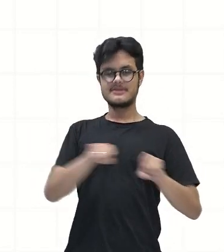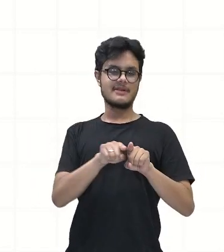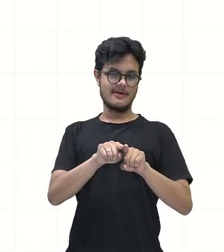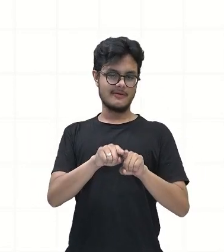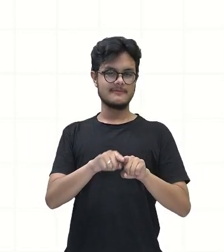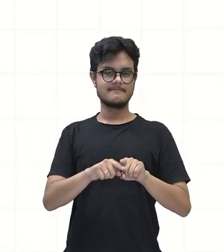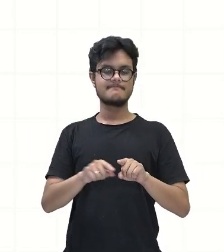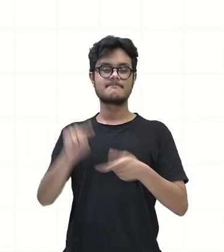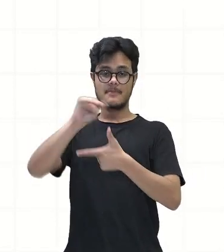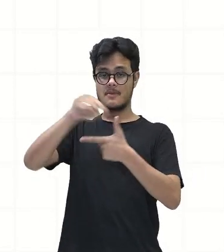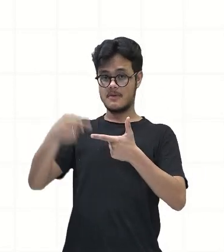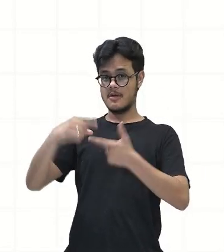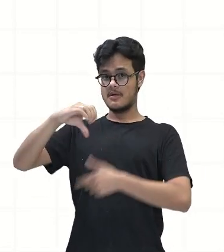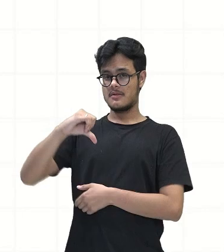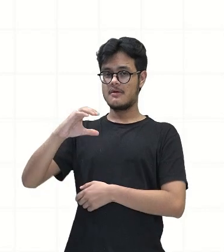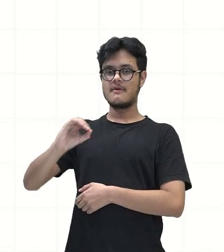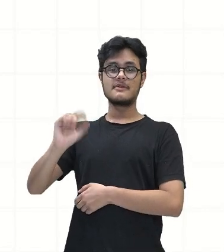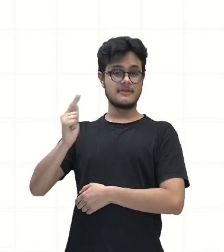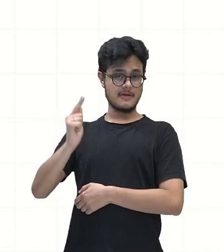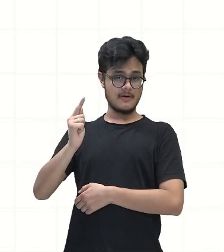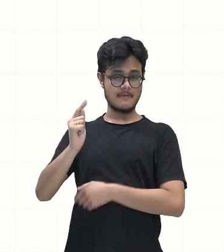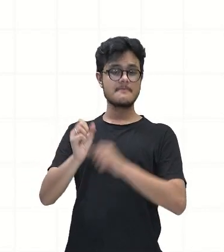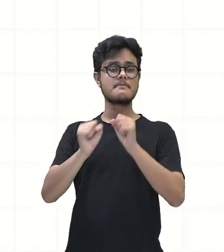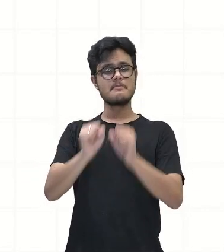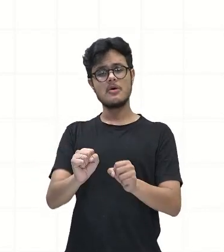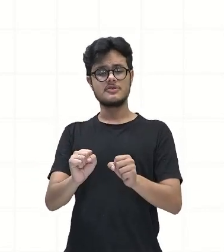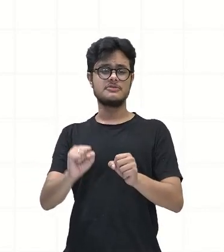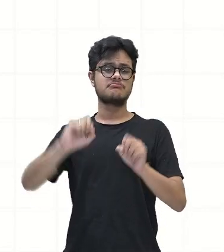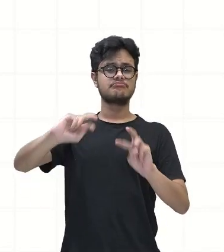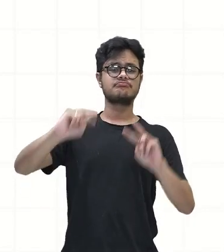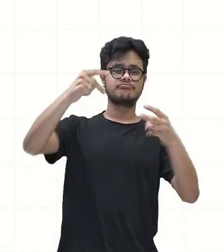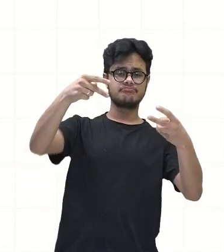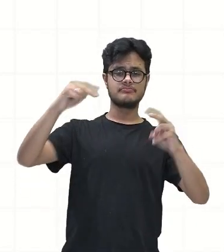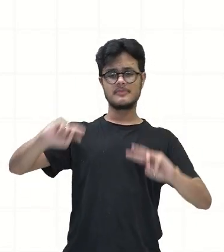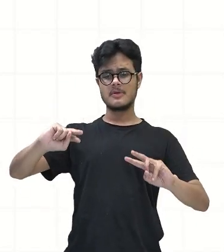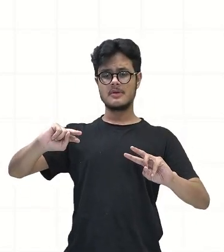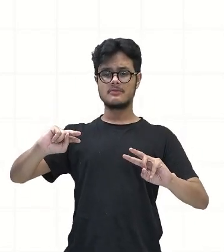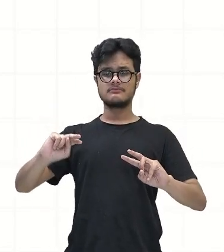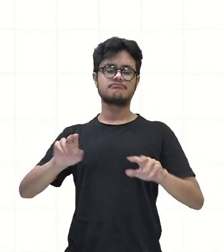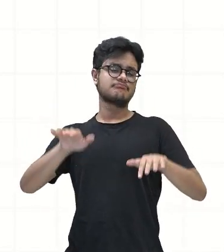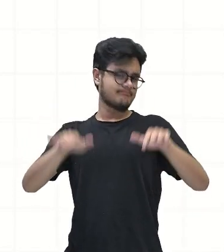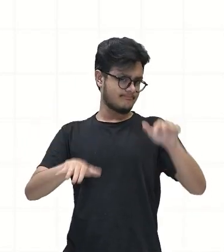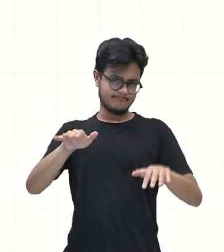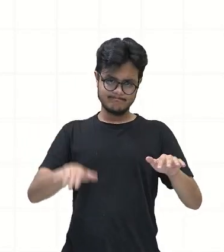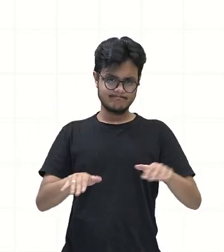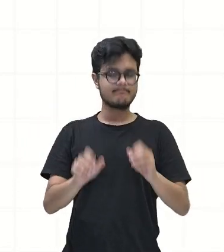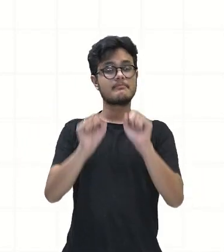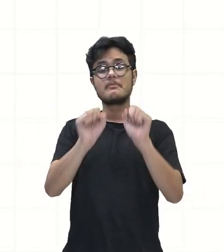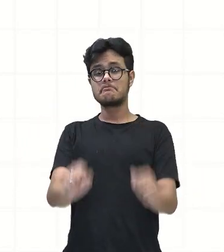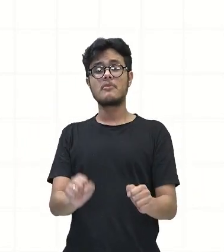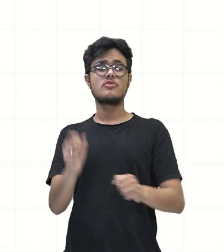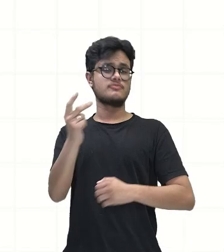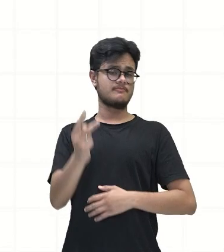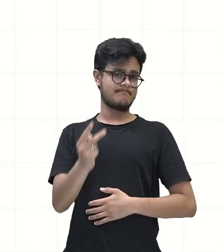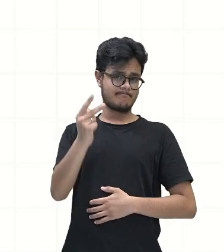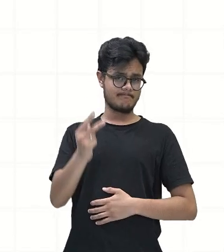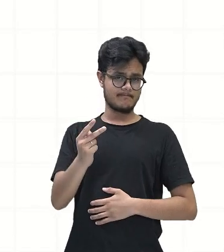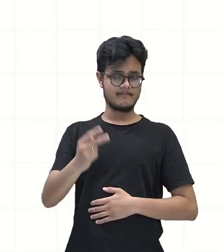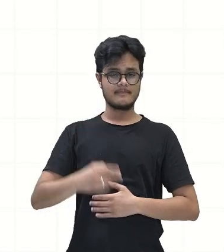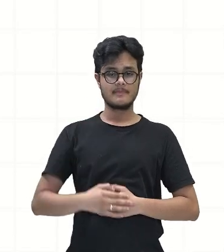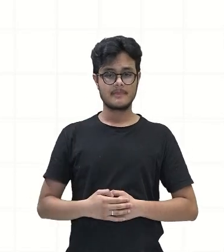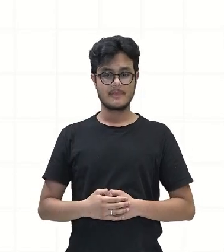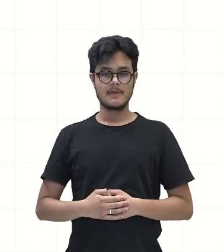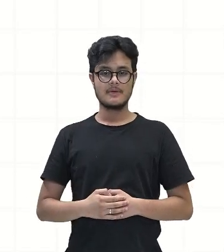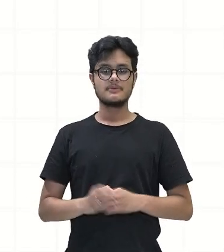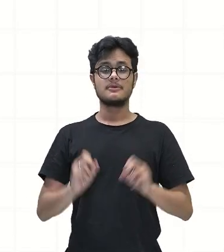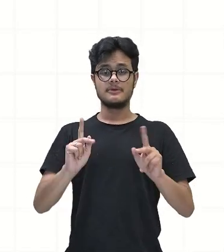triângulo retângulo. Pode ser esse de cima ou pode ser esse de baixo, né? Esse que